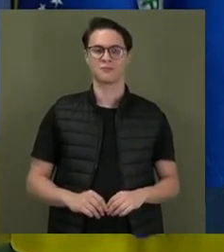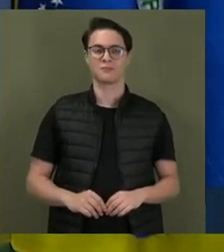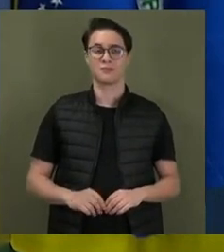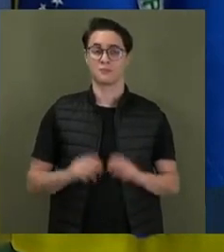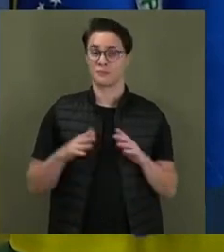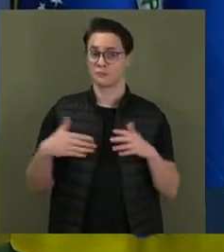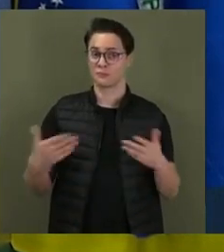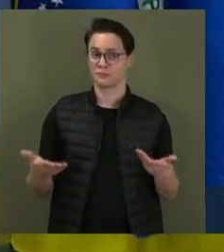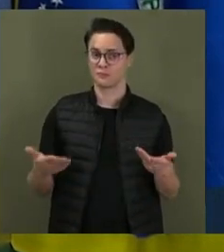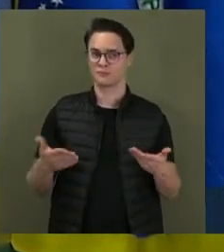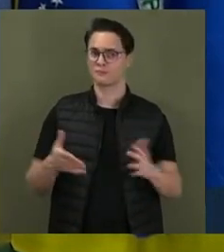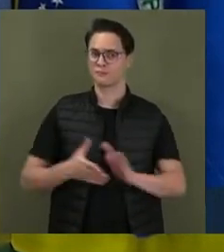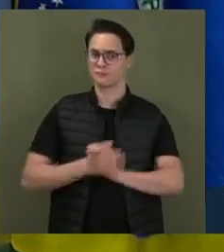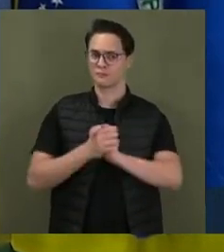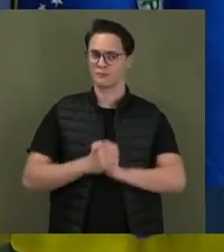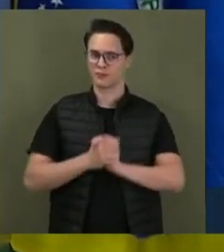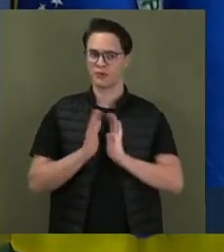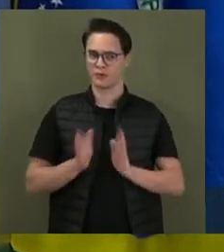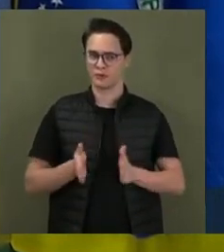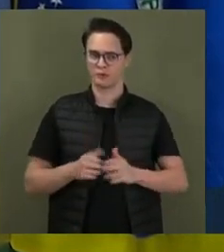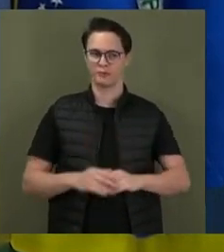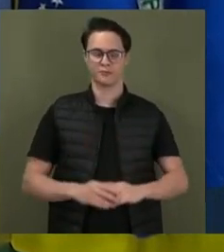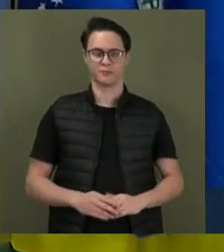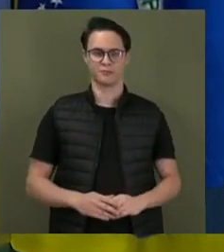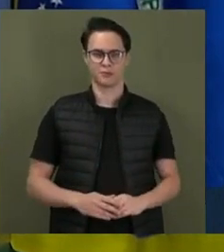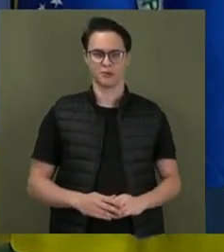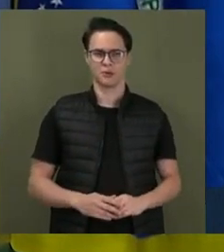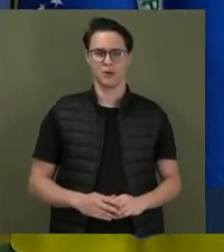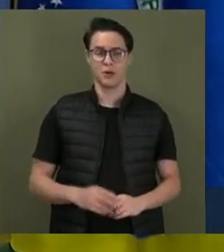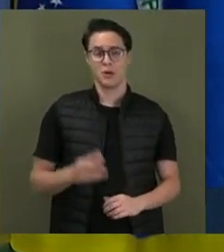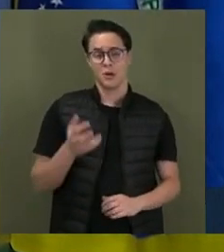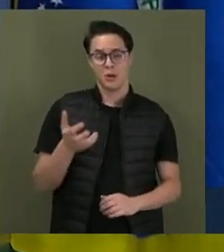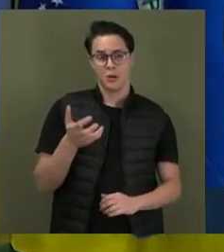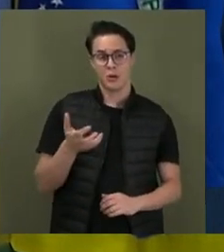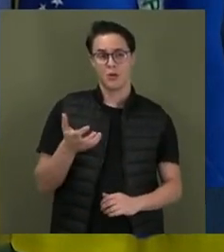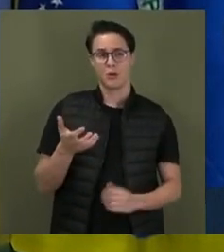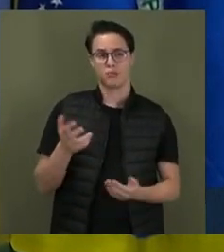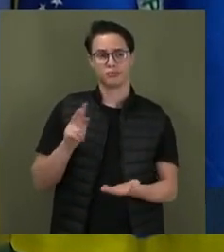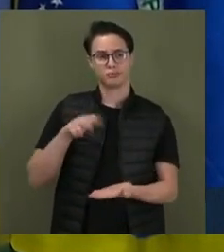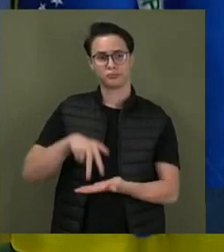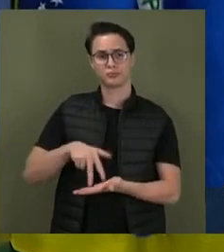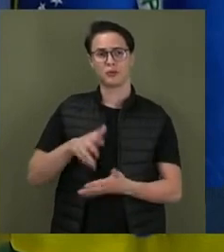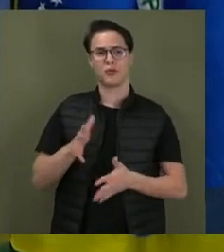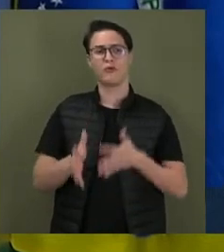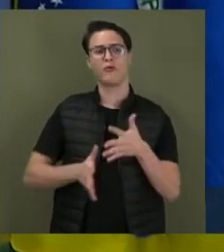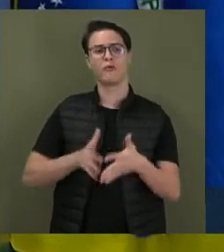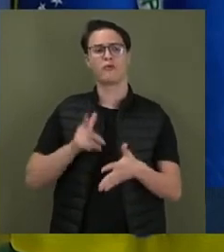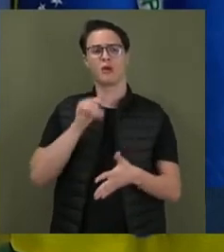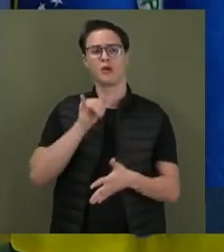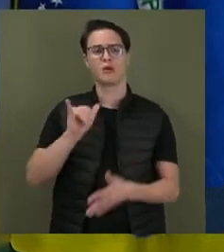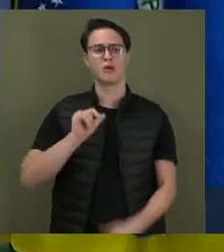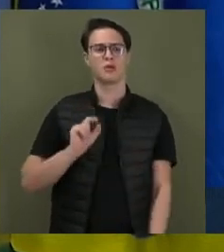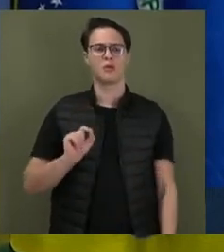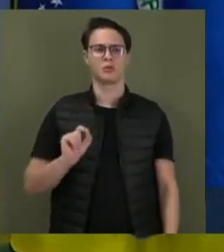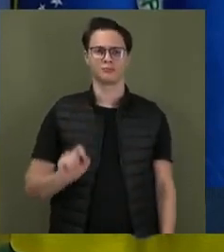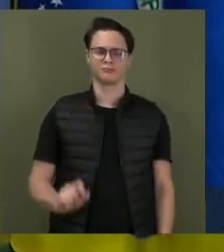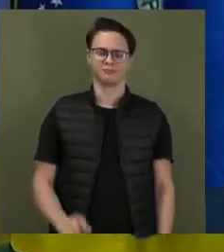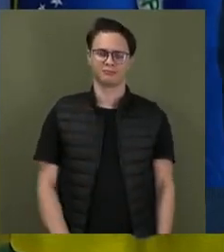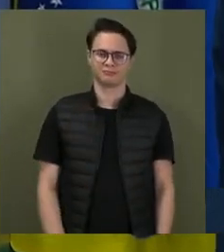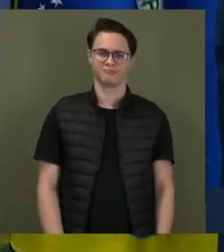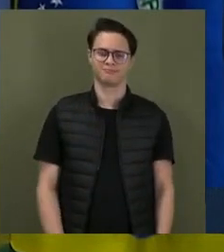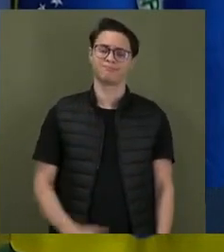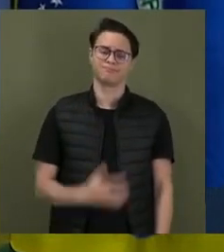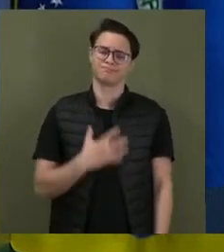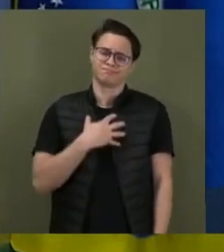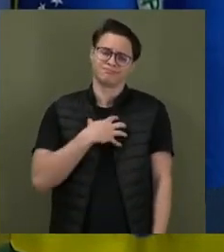Bom, feita essa saudação, eu quero iniciar dizendo da minha tristeza.